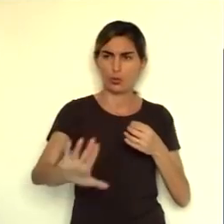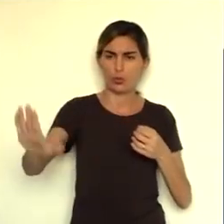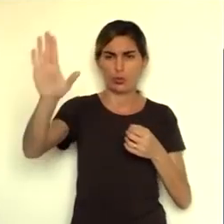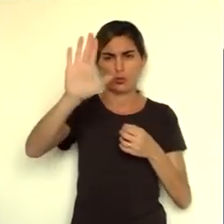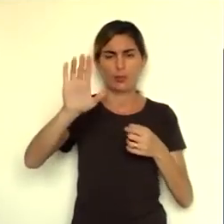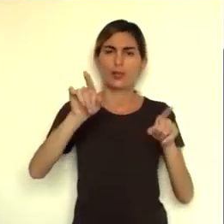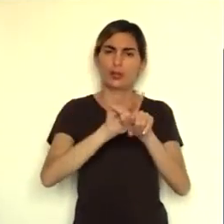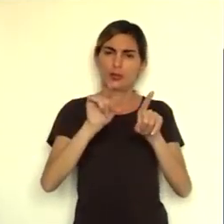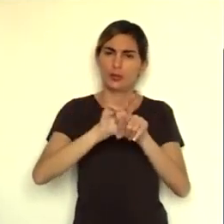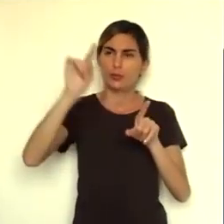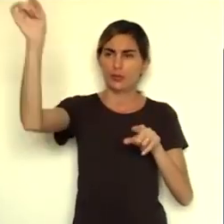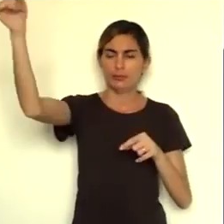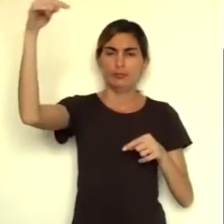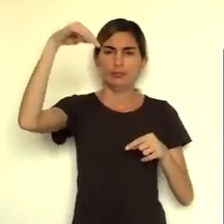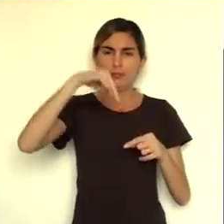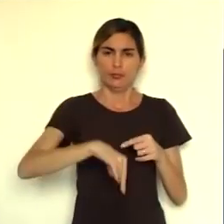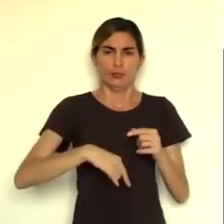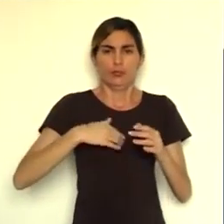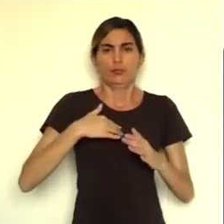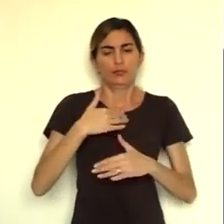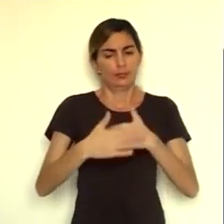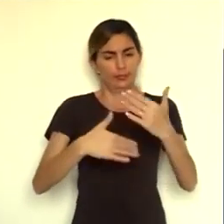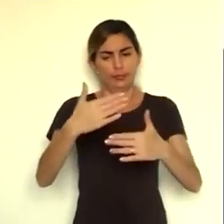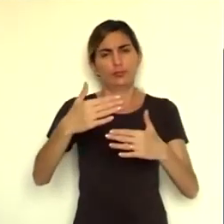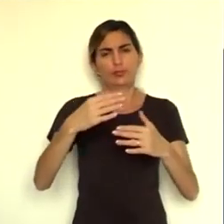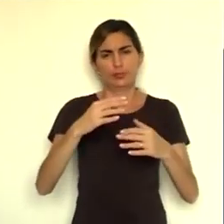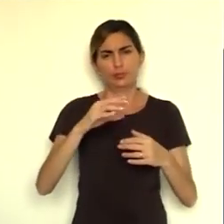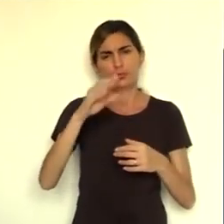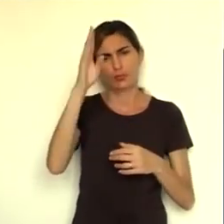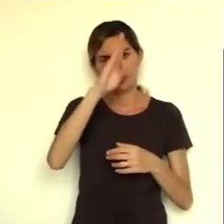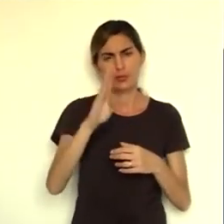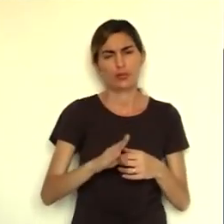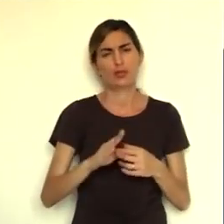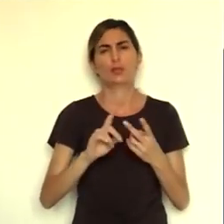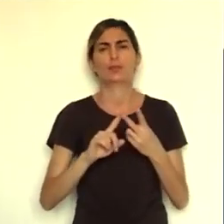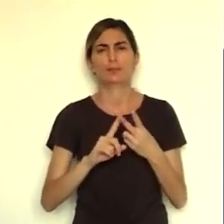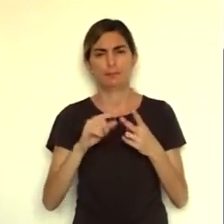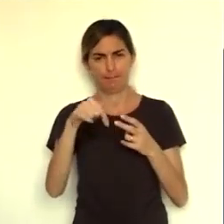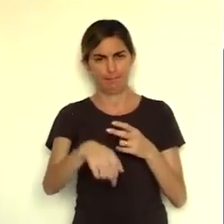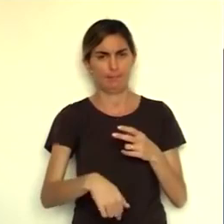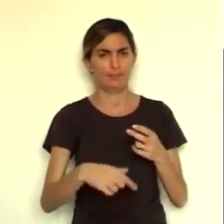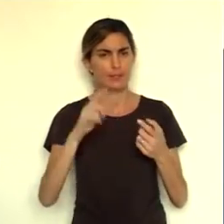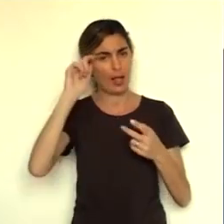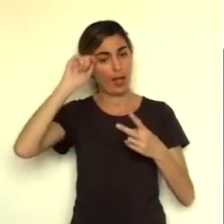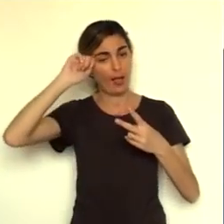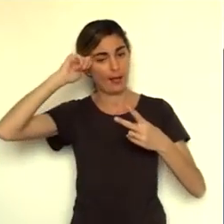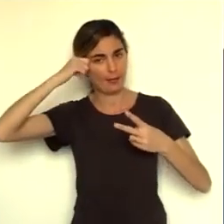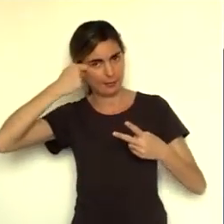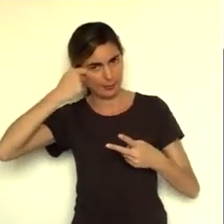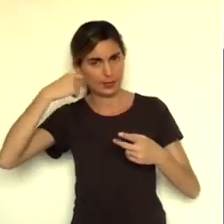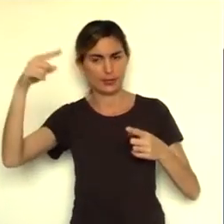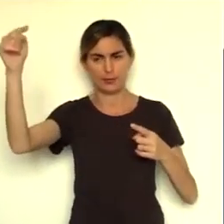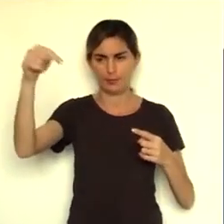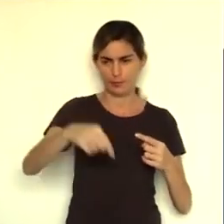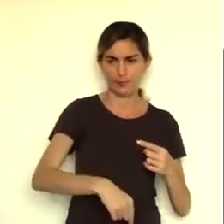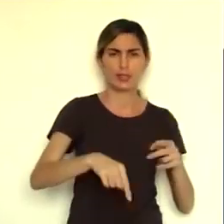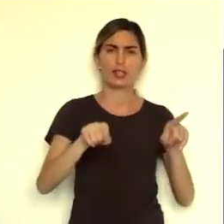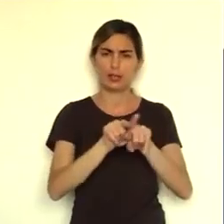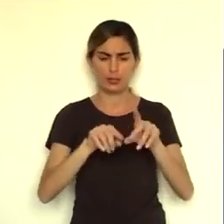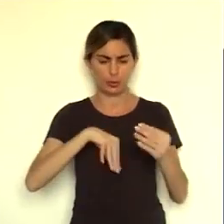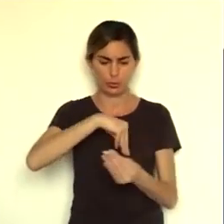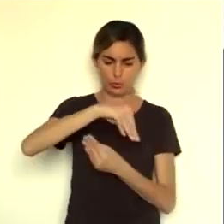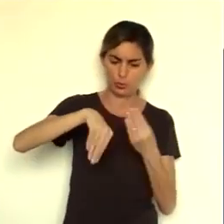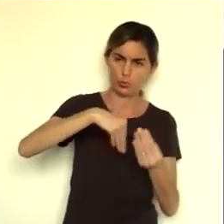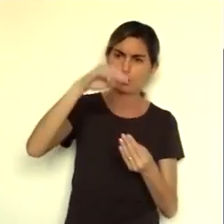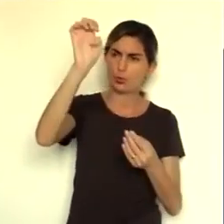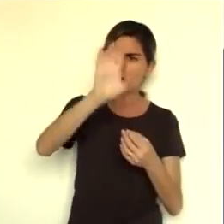mesclado com o europeu que também veio nesse processo dando origem aos brasilíndios, né? Africanos que também,